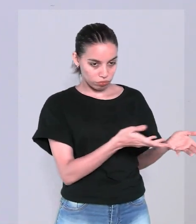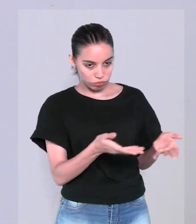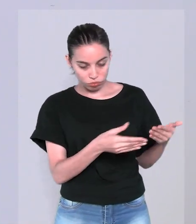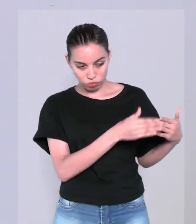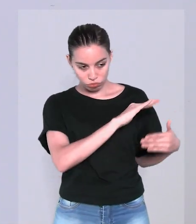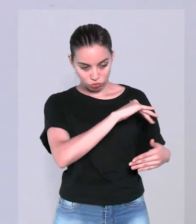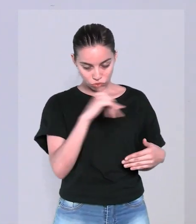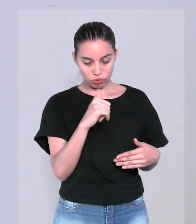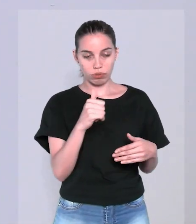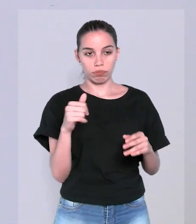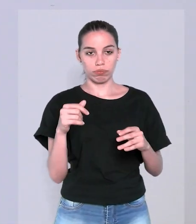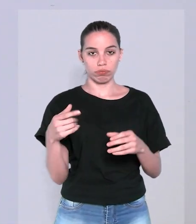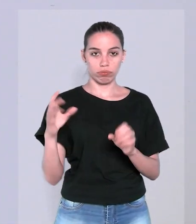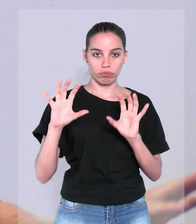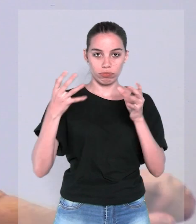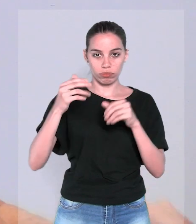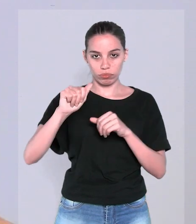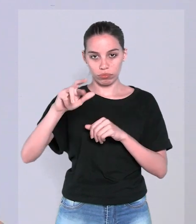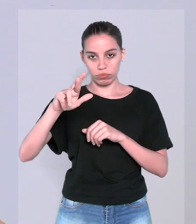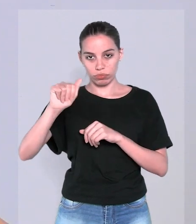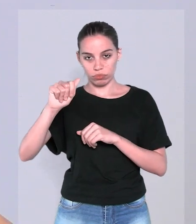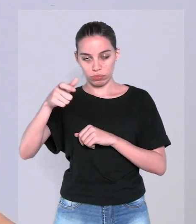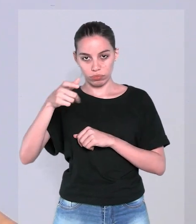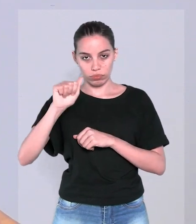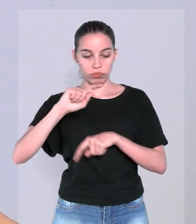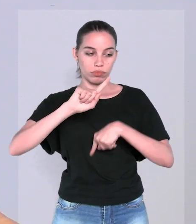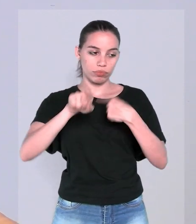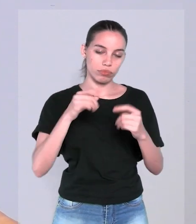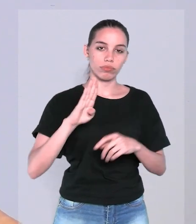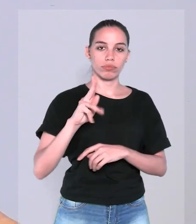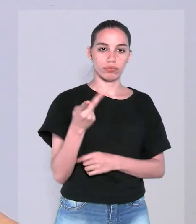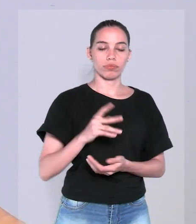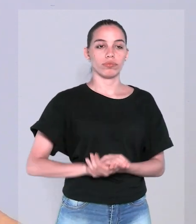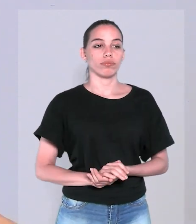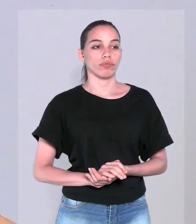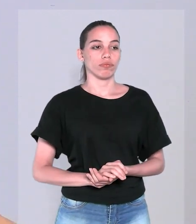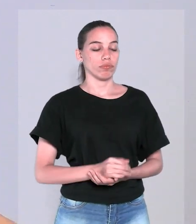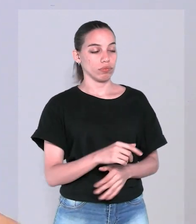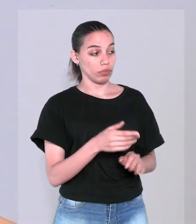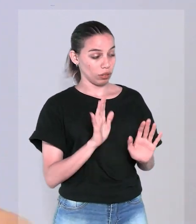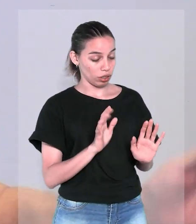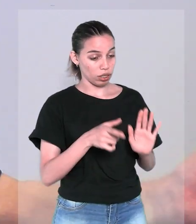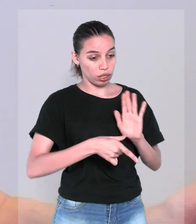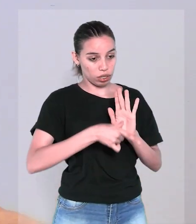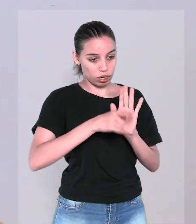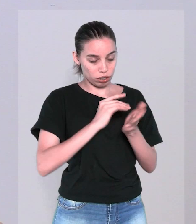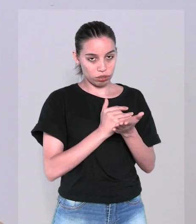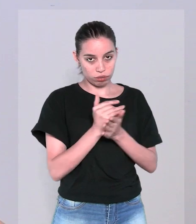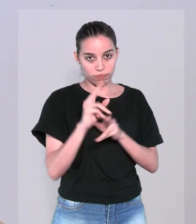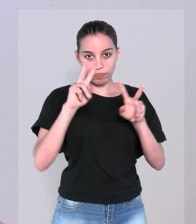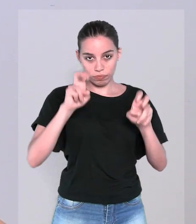considero relevante também, você falasse um pouco sobre a sua produção infanto-juvenil, que